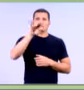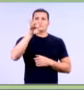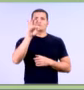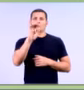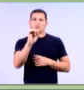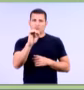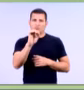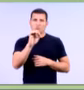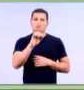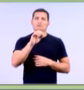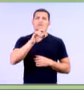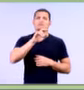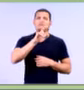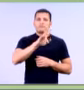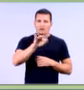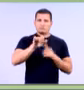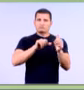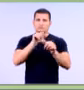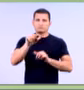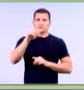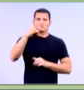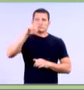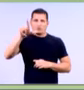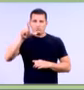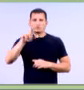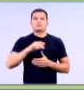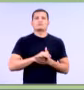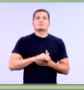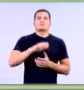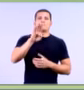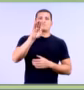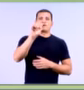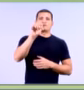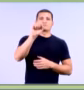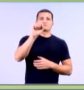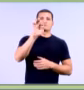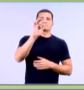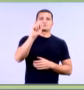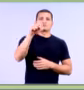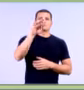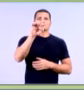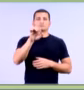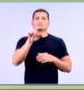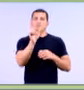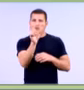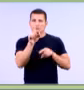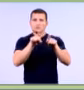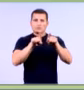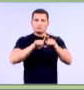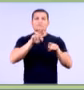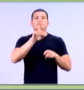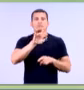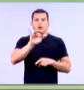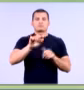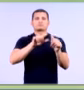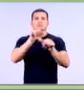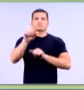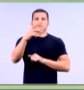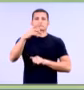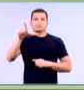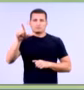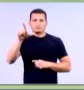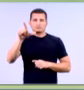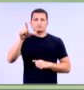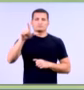bastante também vai. Então, são muitas as reclamações, então são bastantes